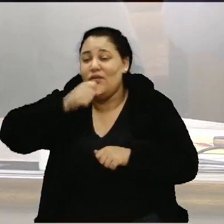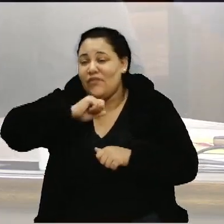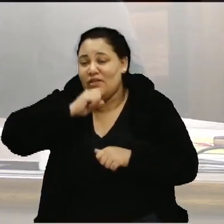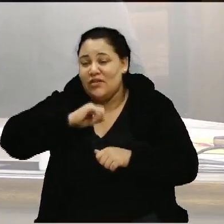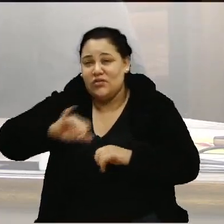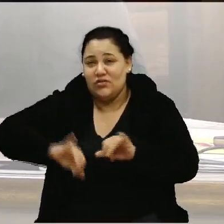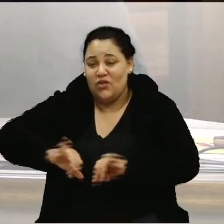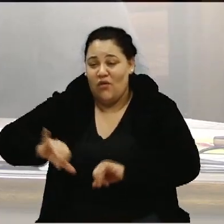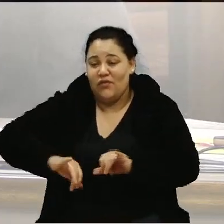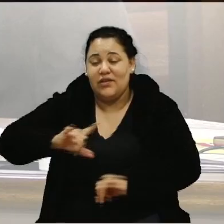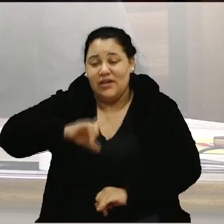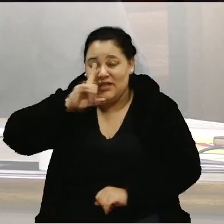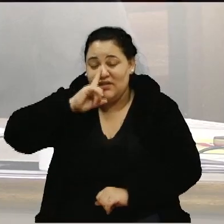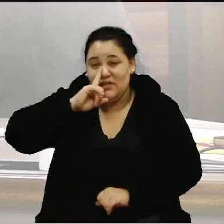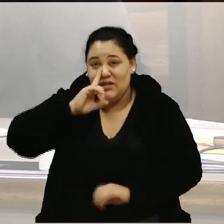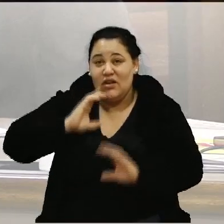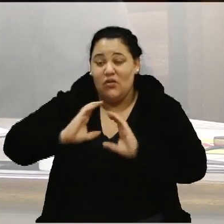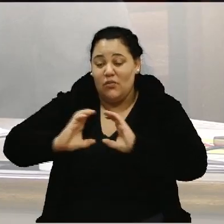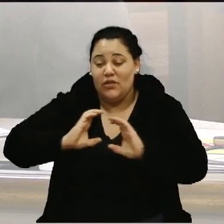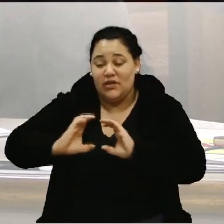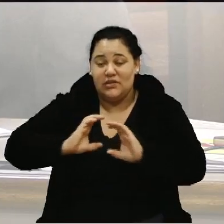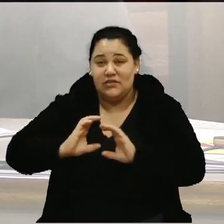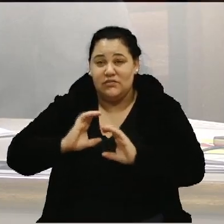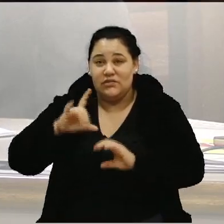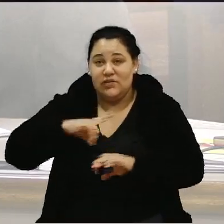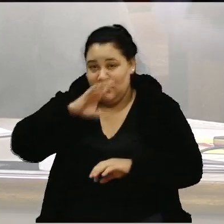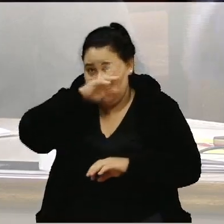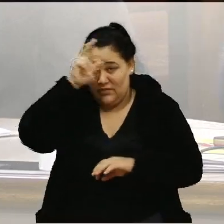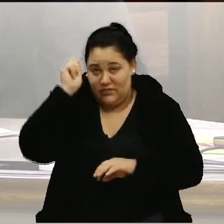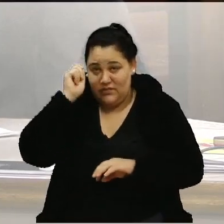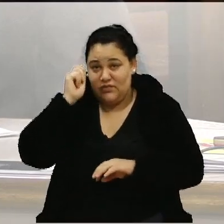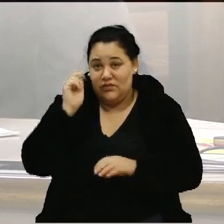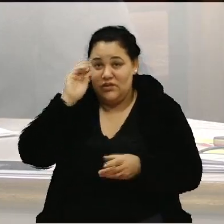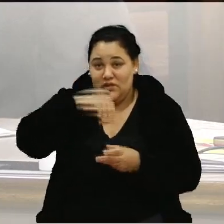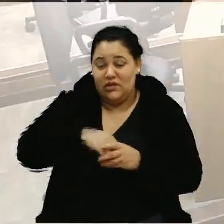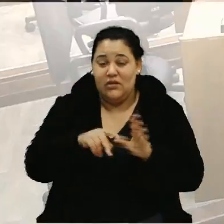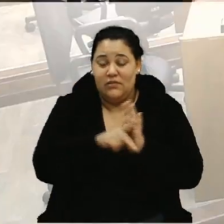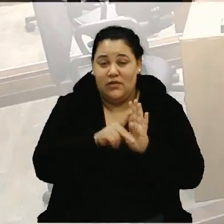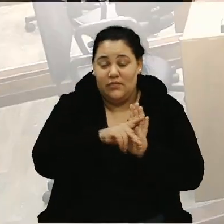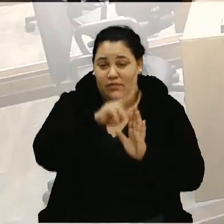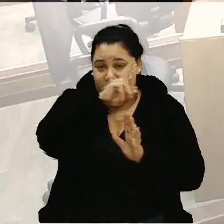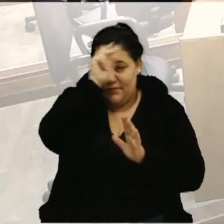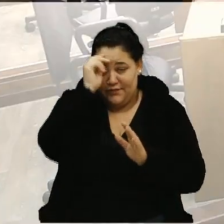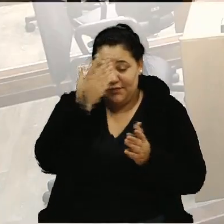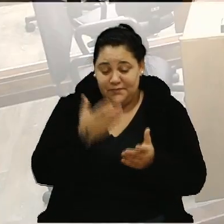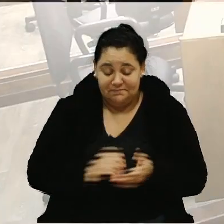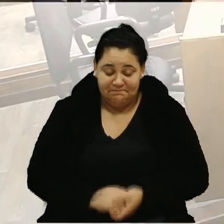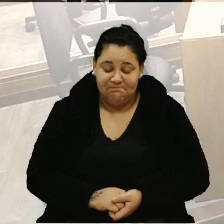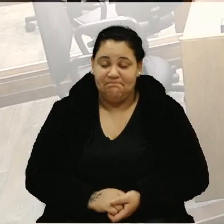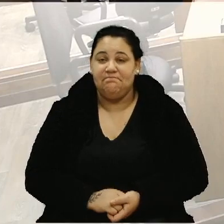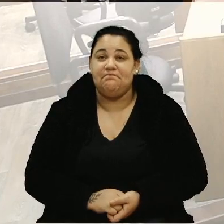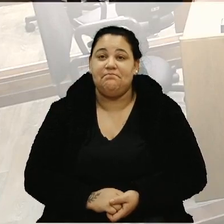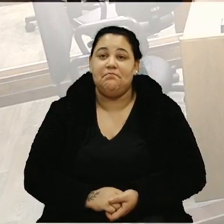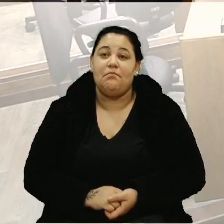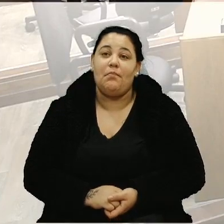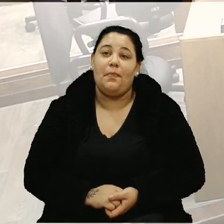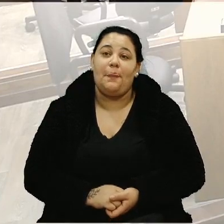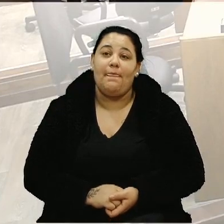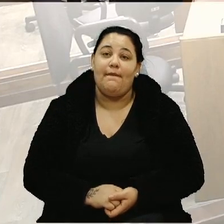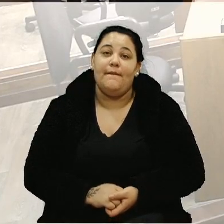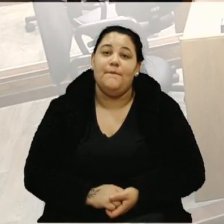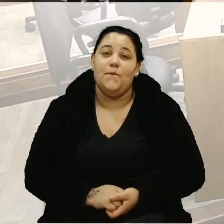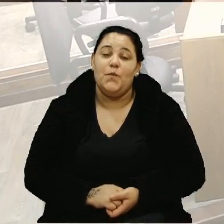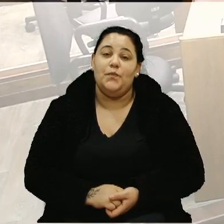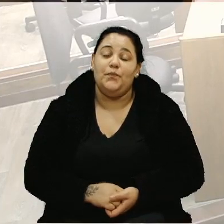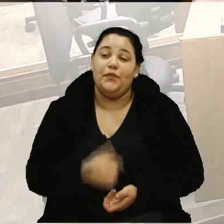tem comunicação entre secretários, tem prefeituras dentro da própria prefeitura. Obrigado. Bom, para encerrar, quero dizer que